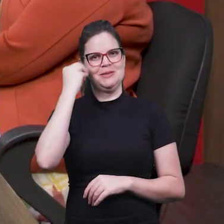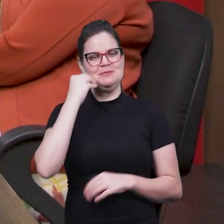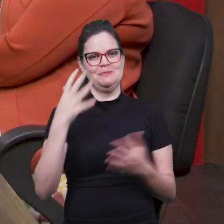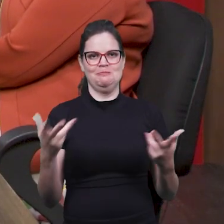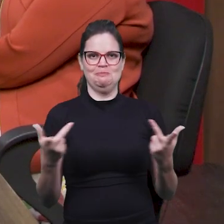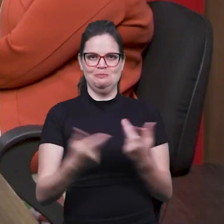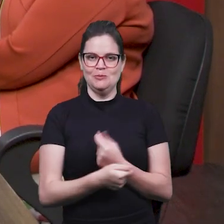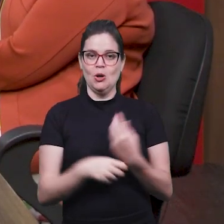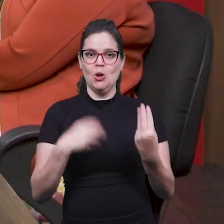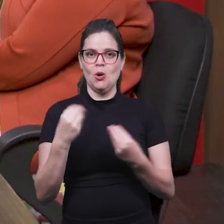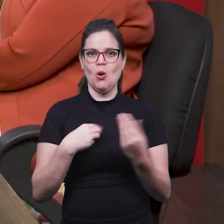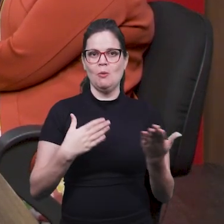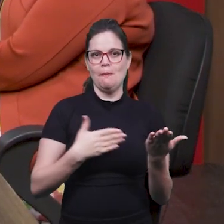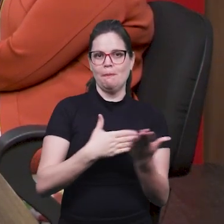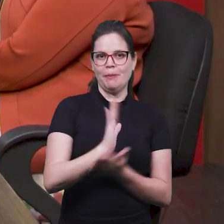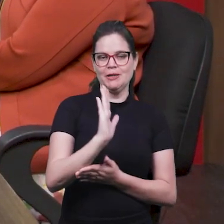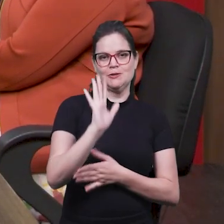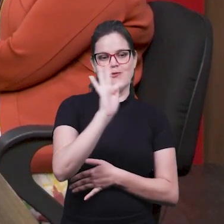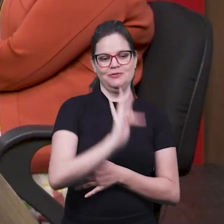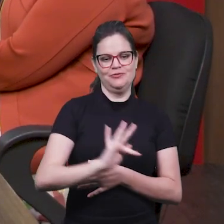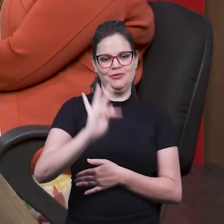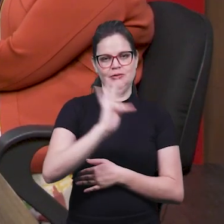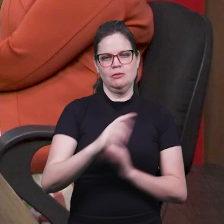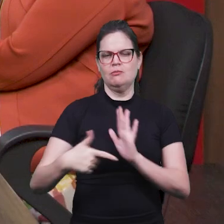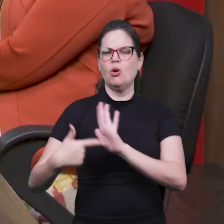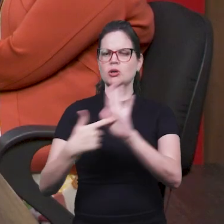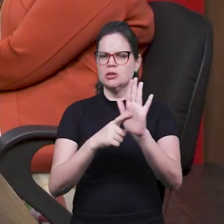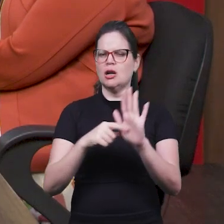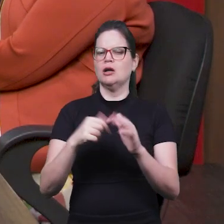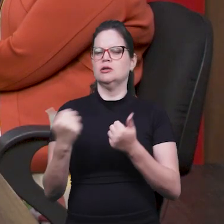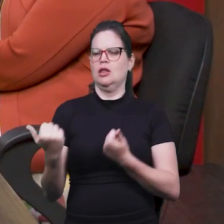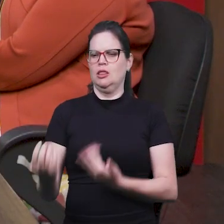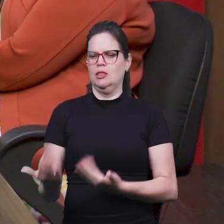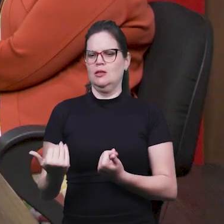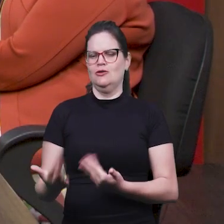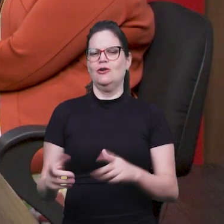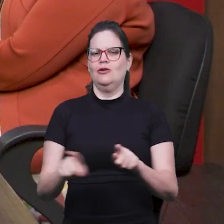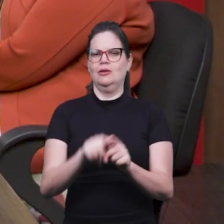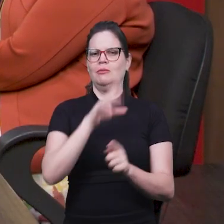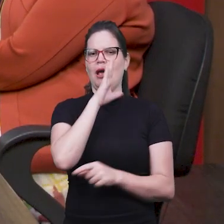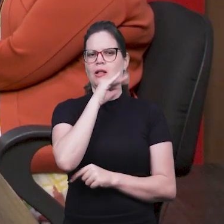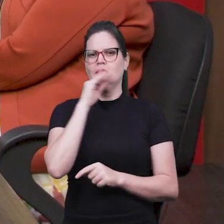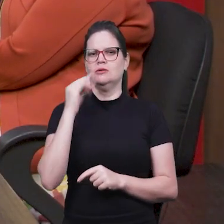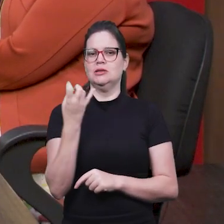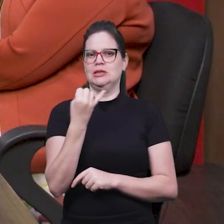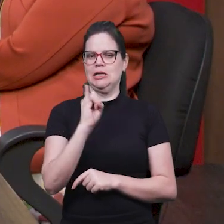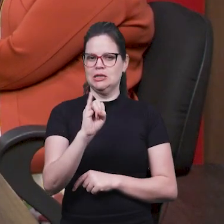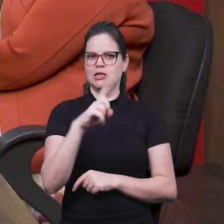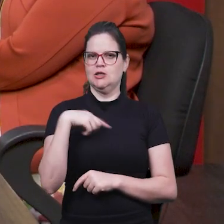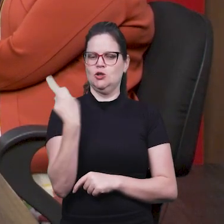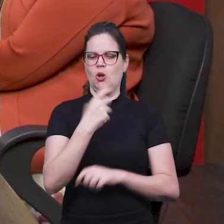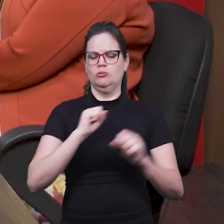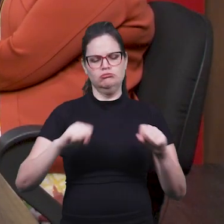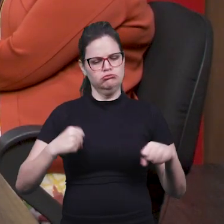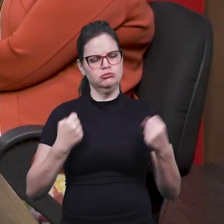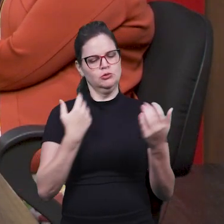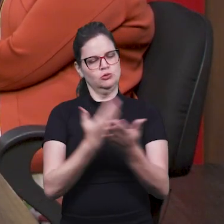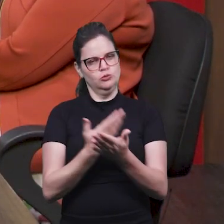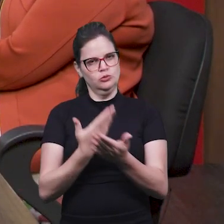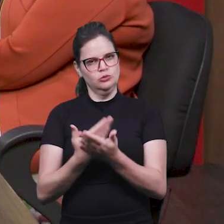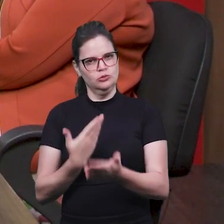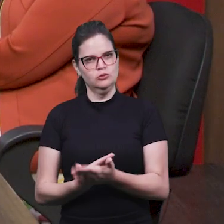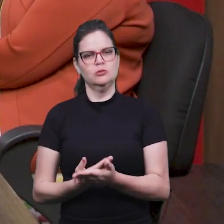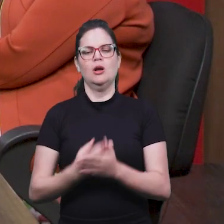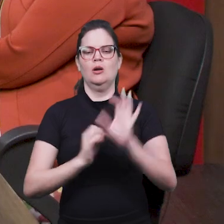superior, mostrando aos nossos adolescentes, aos nossos jovens, que se houver uma dedicação de estudos, uma